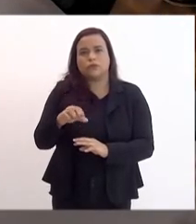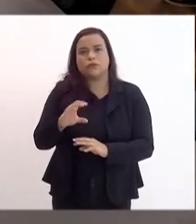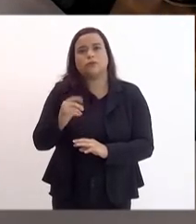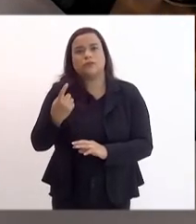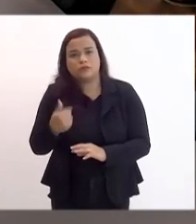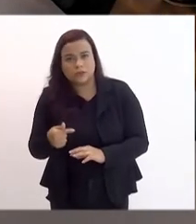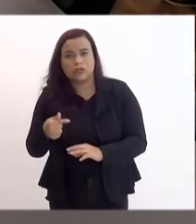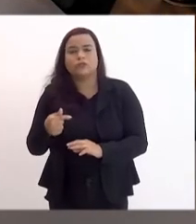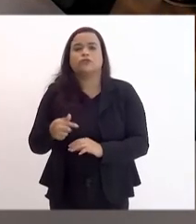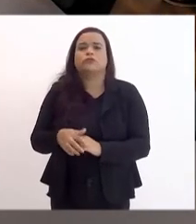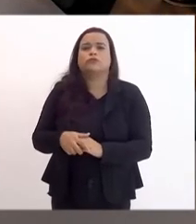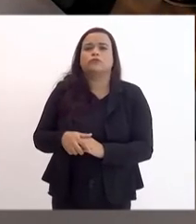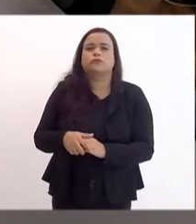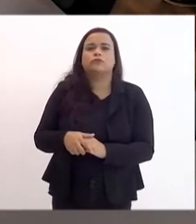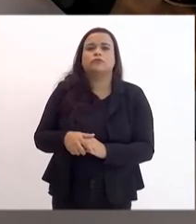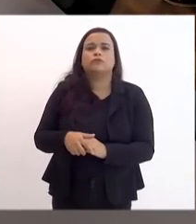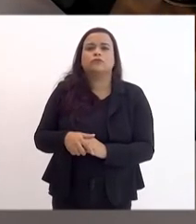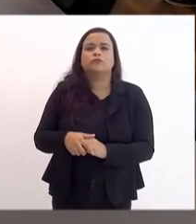Bittencourt.